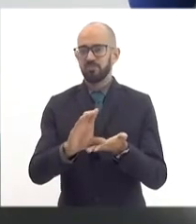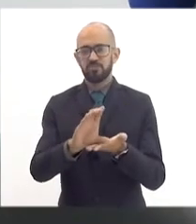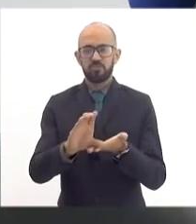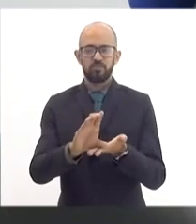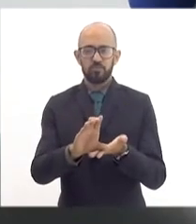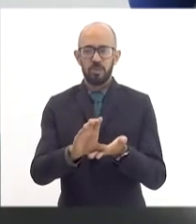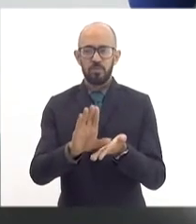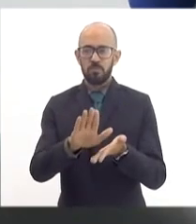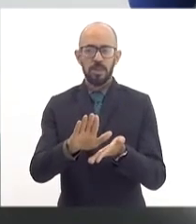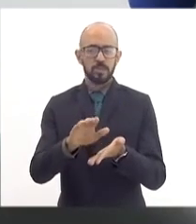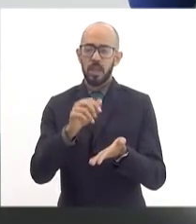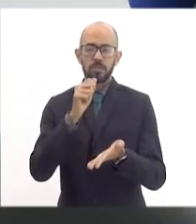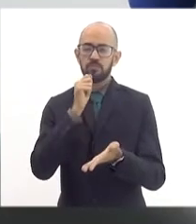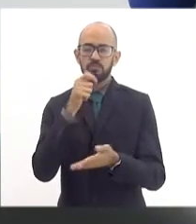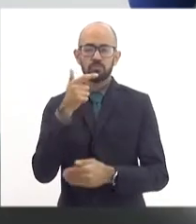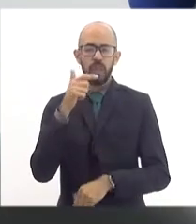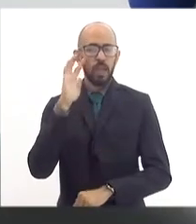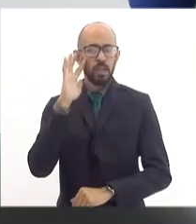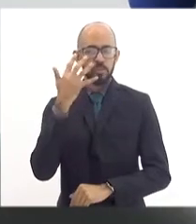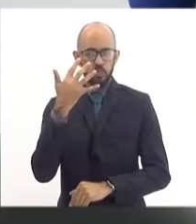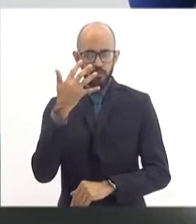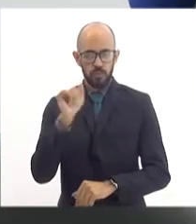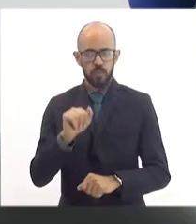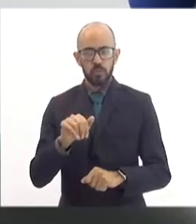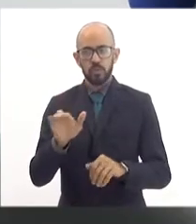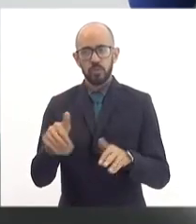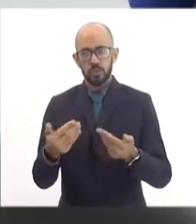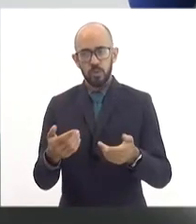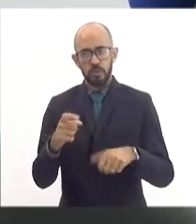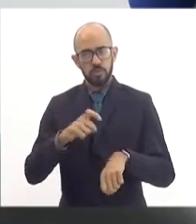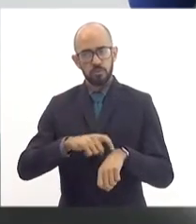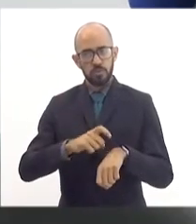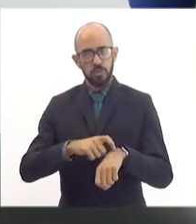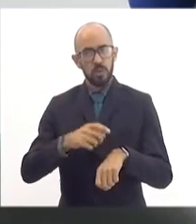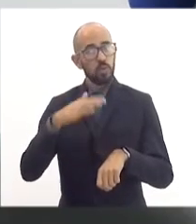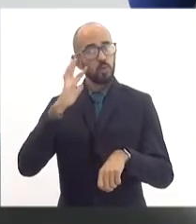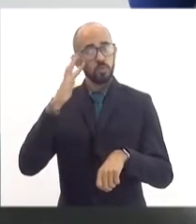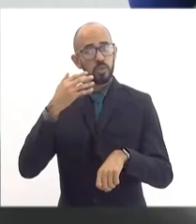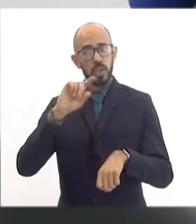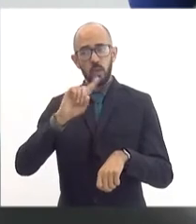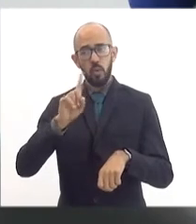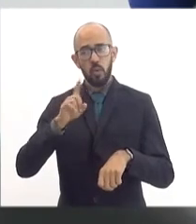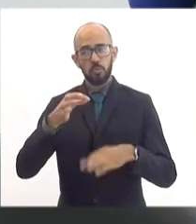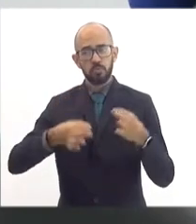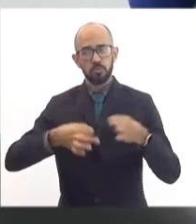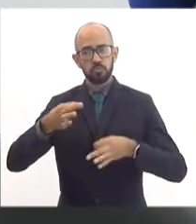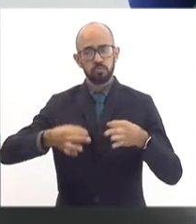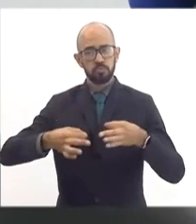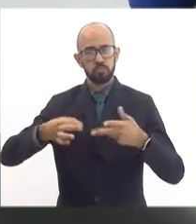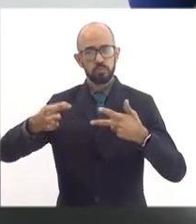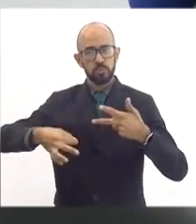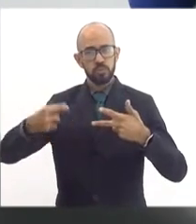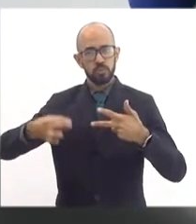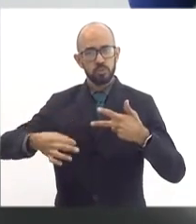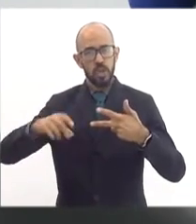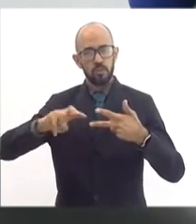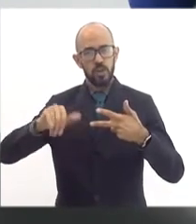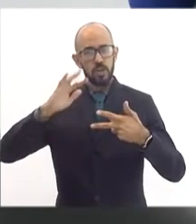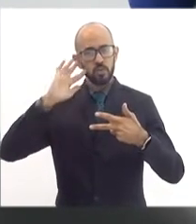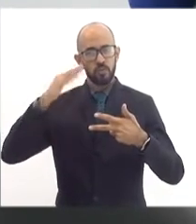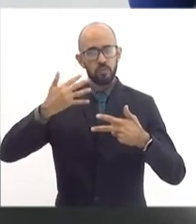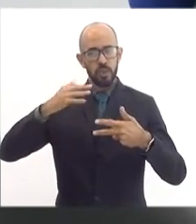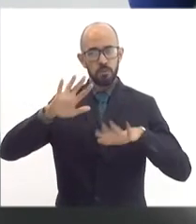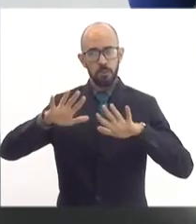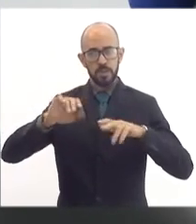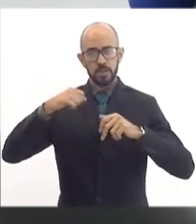mas que não está decidido, então, por hora, ele está em pé e nem sei como o tribunal vai decidir. Então, já fiz as